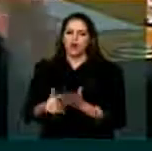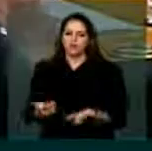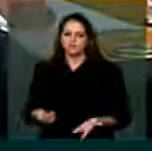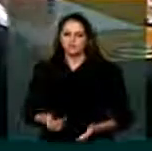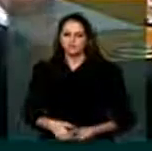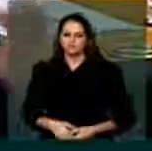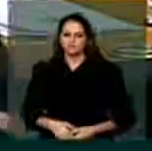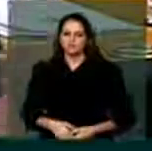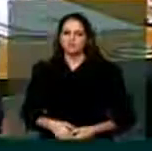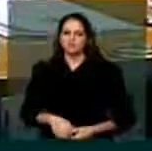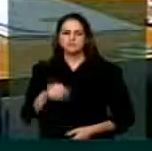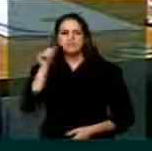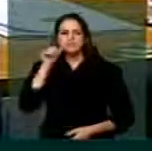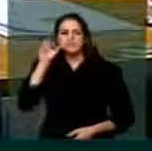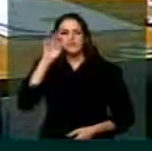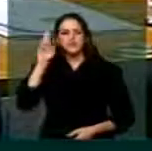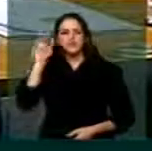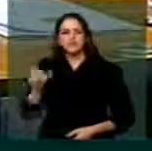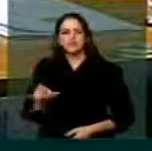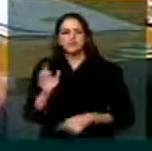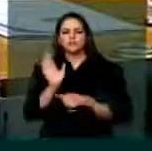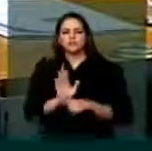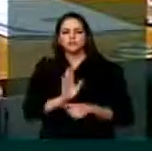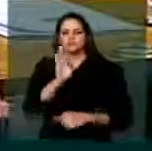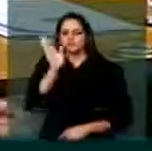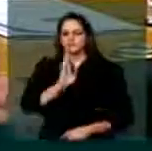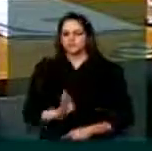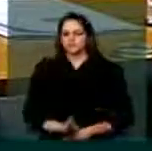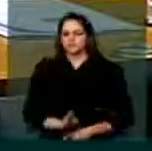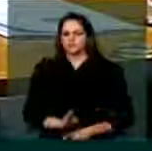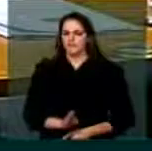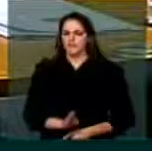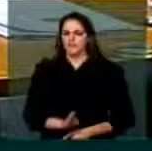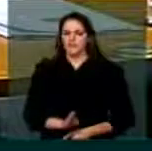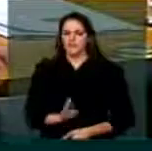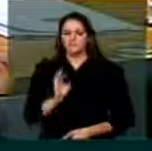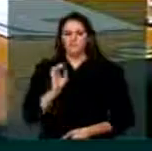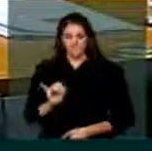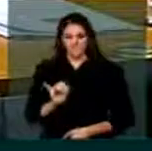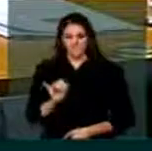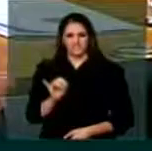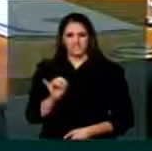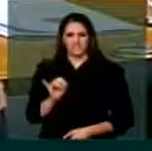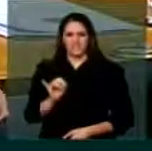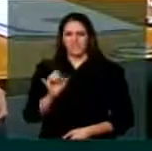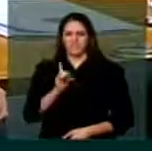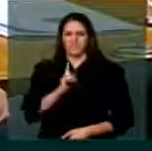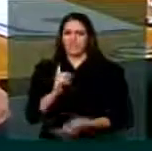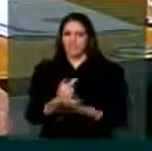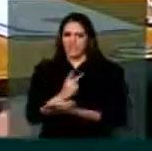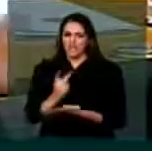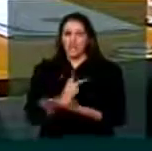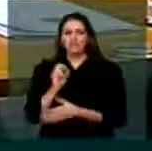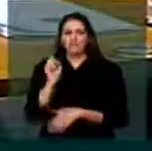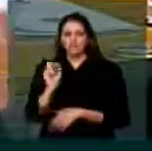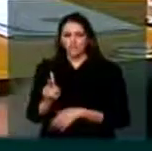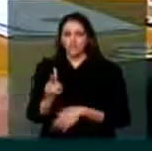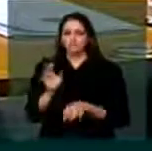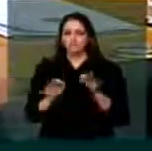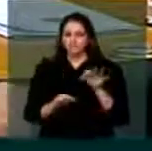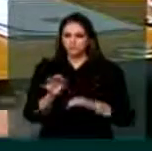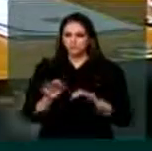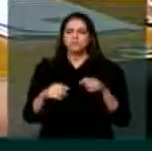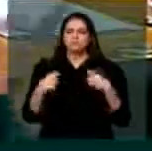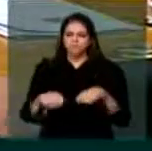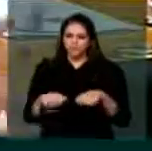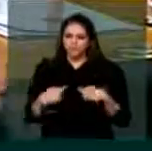A senhora está prestando um serviço ao país. Obrigada. E eu quero dizer isto. E se tem alguma coisa de errado, que se cumpra também. E se tiver algum